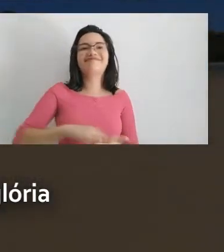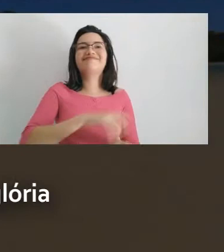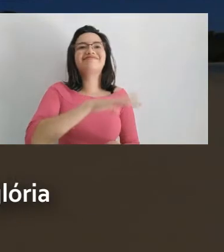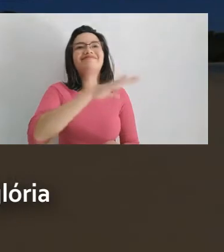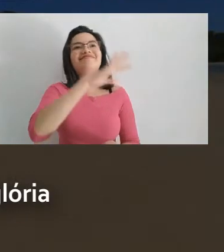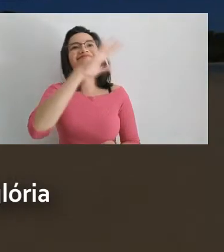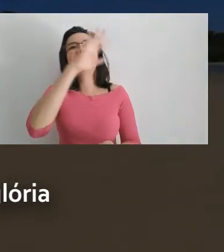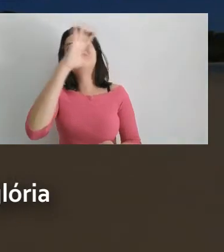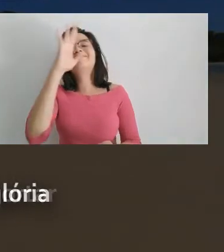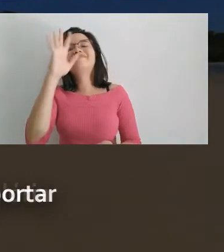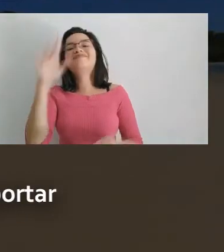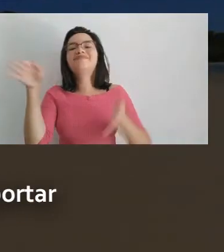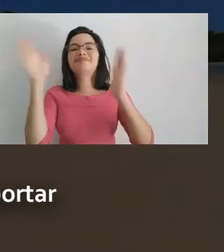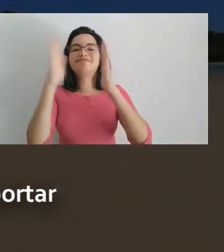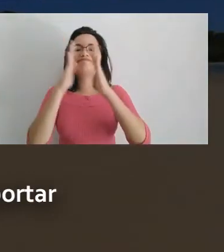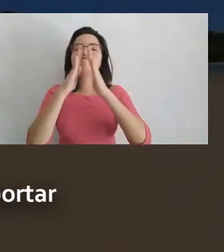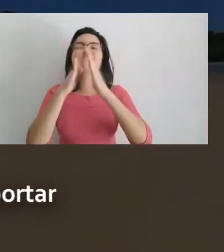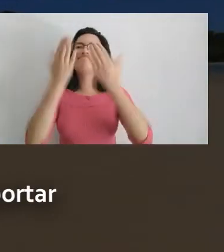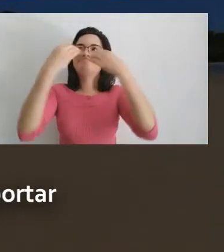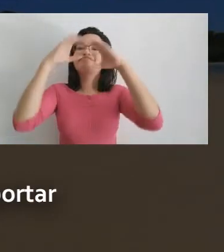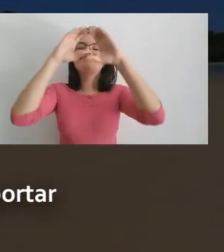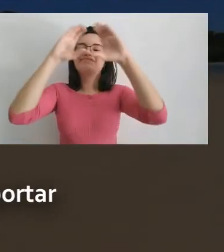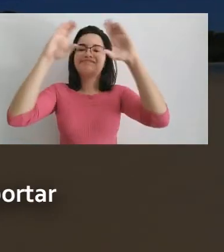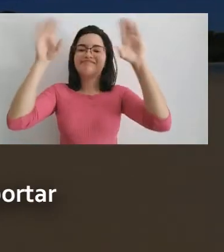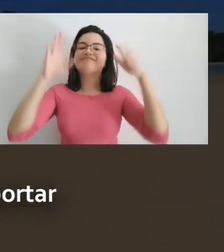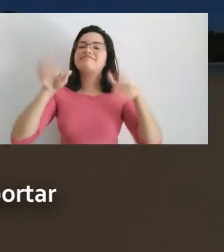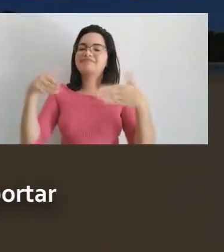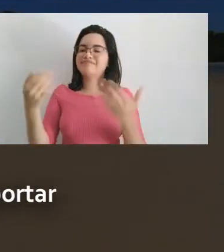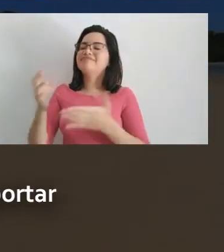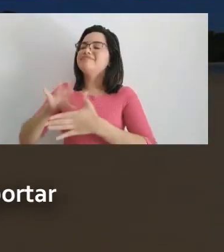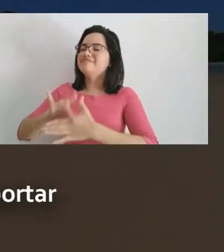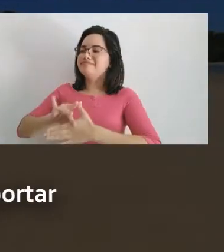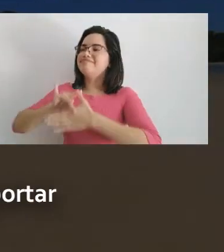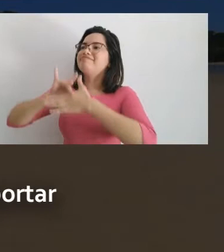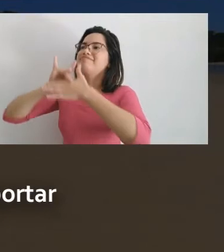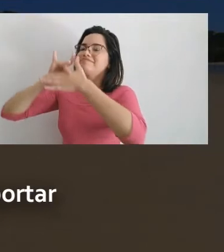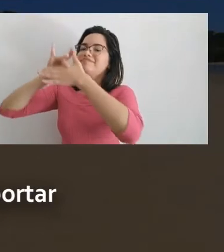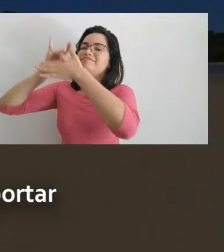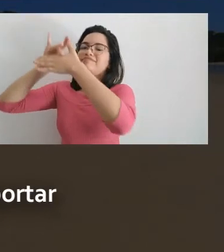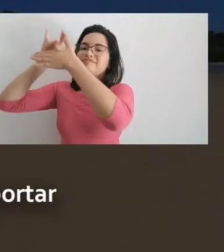em glória e ao lar celeste então me